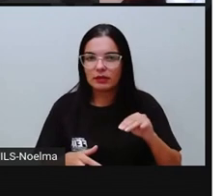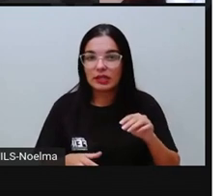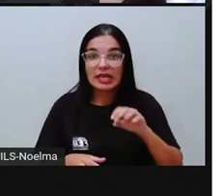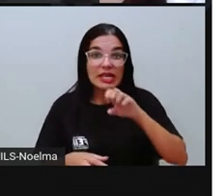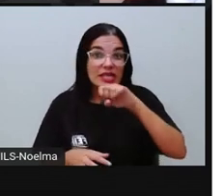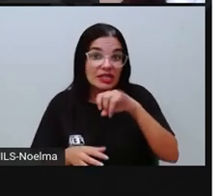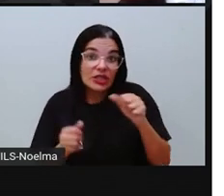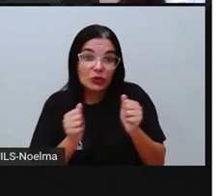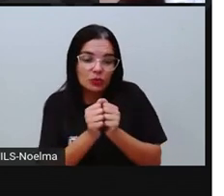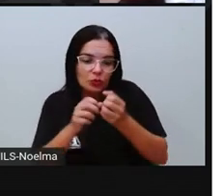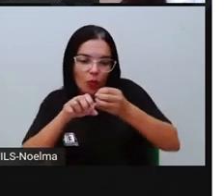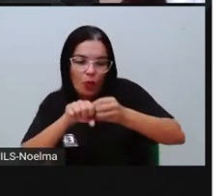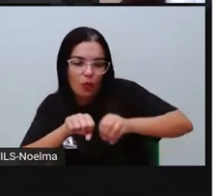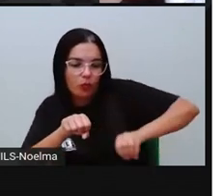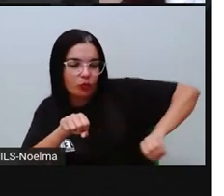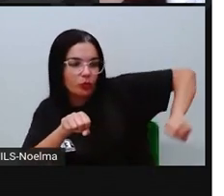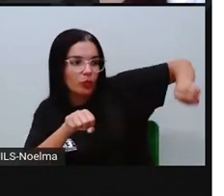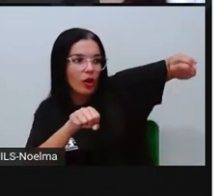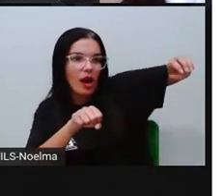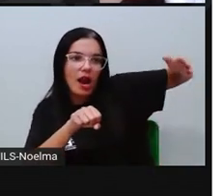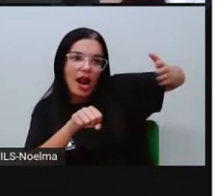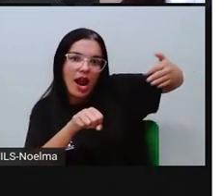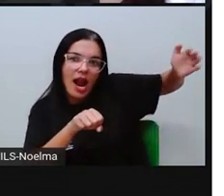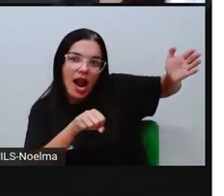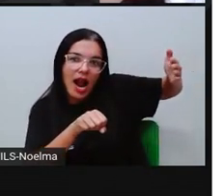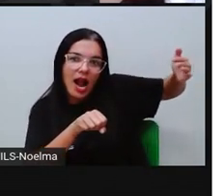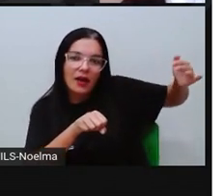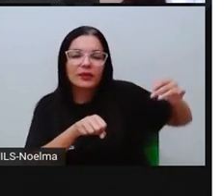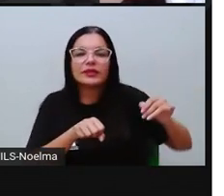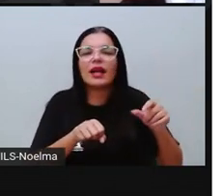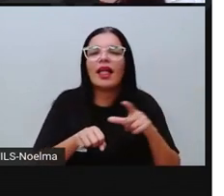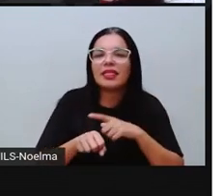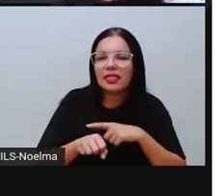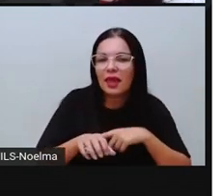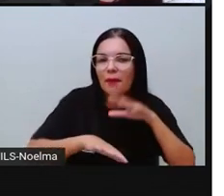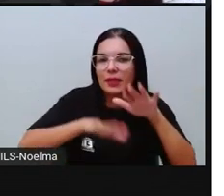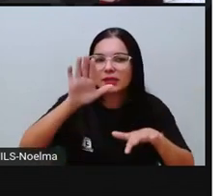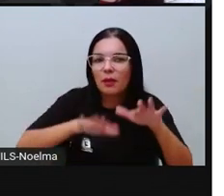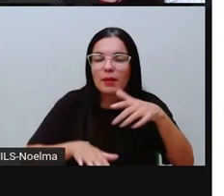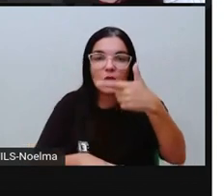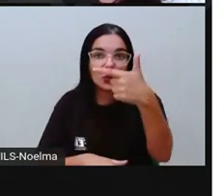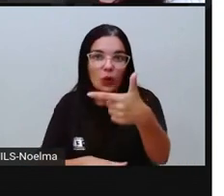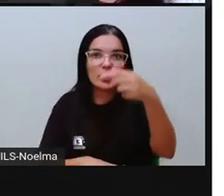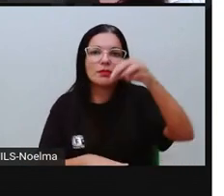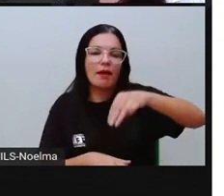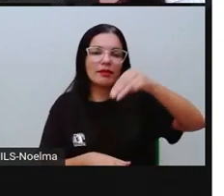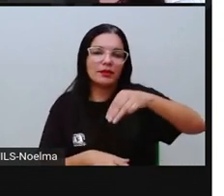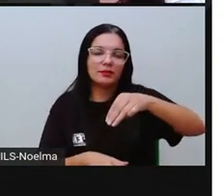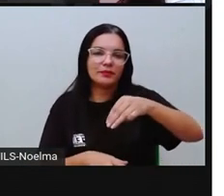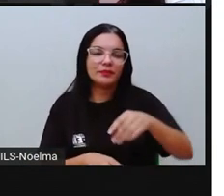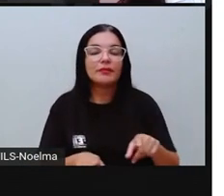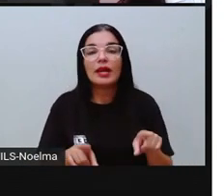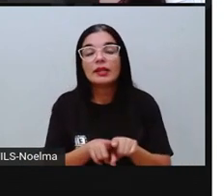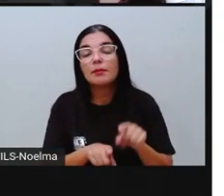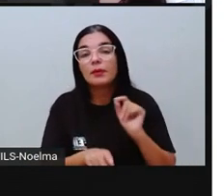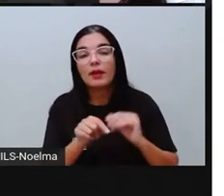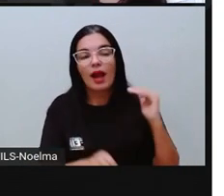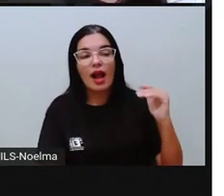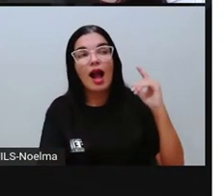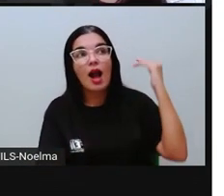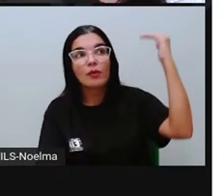de comprimento. E de altura, eles apresentam aí cerca de 60 centímetros de